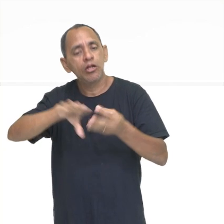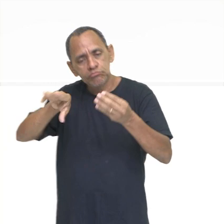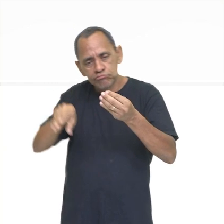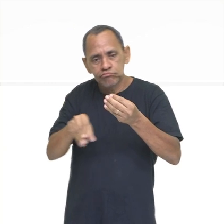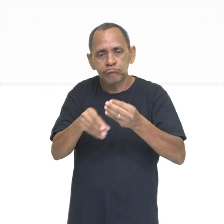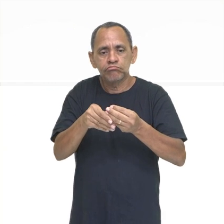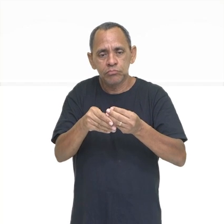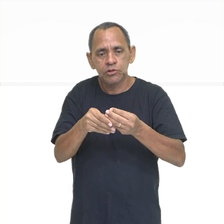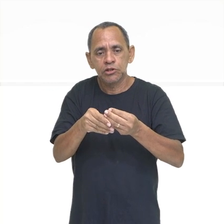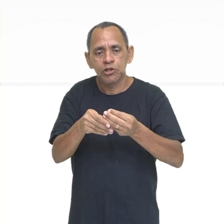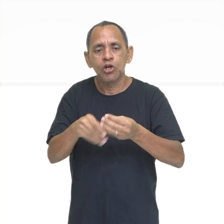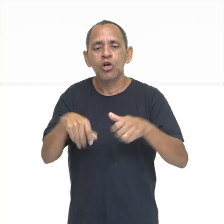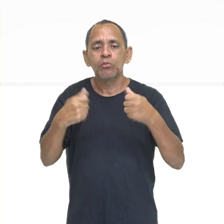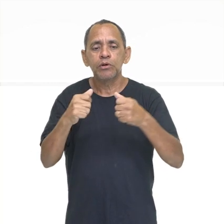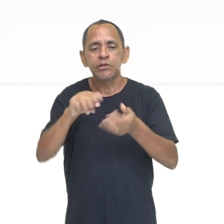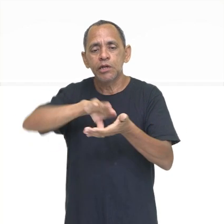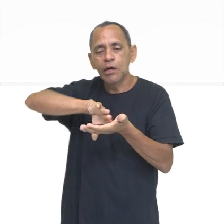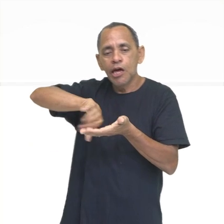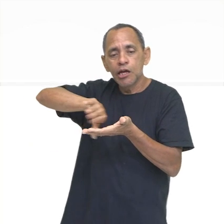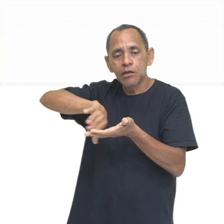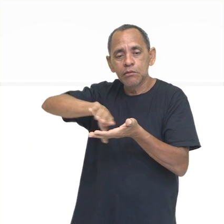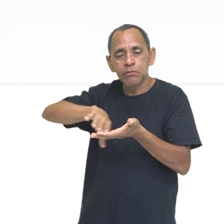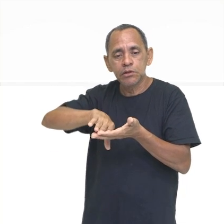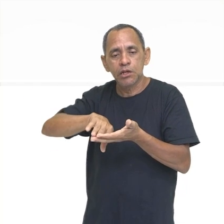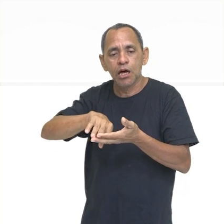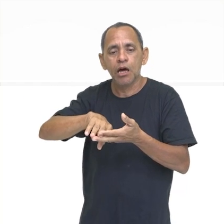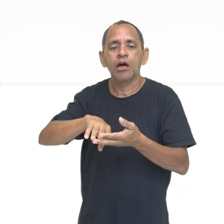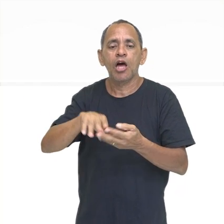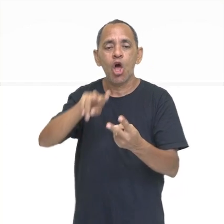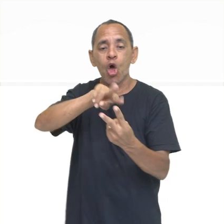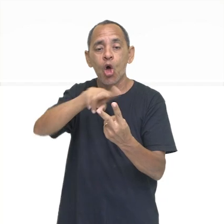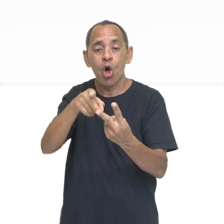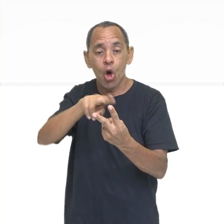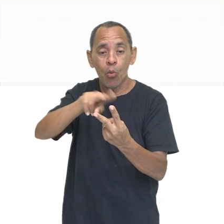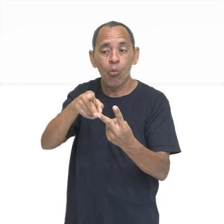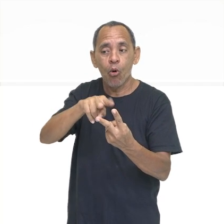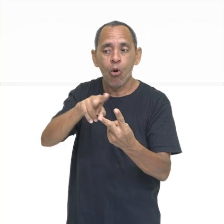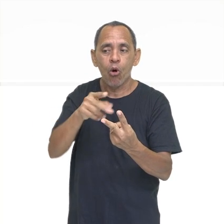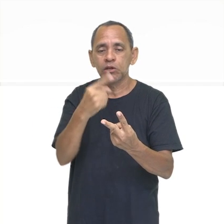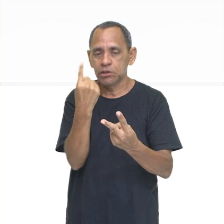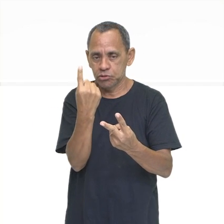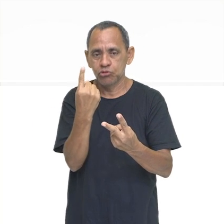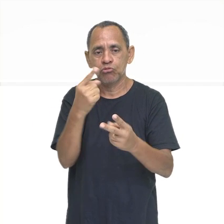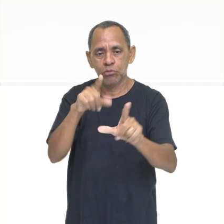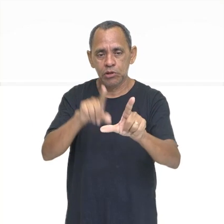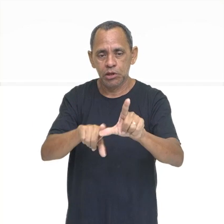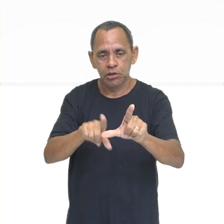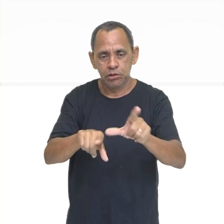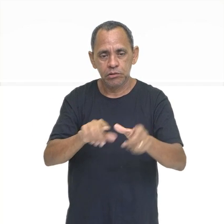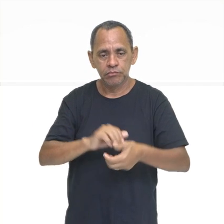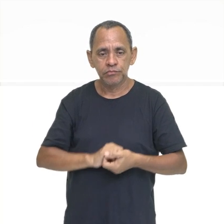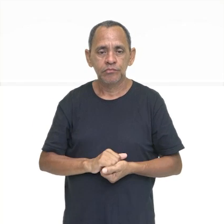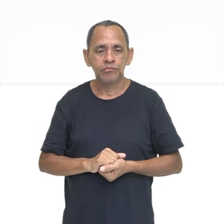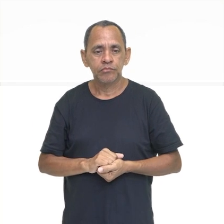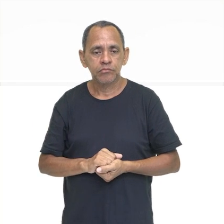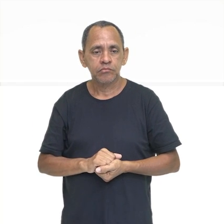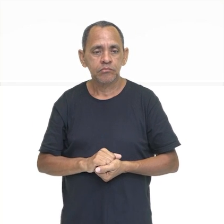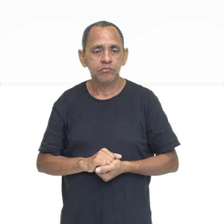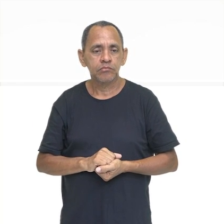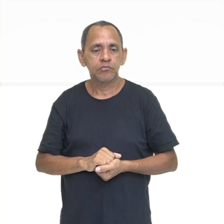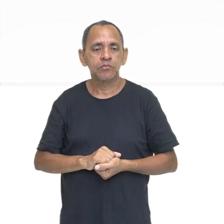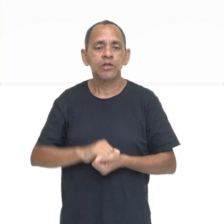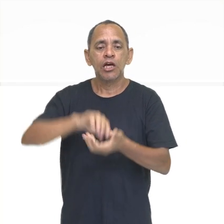incógnitas né pode escolher aí eliminar o a e na verdade anular né o a ou anular